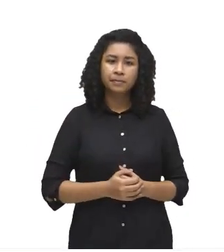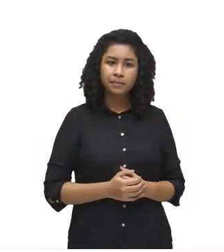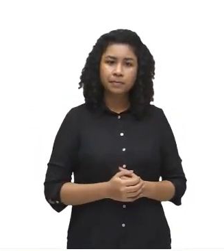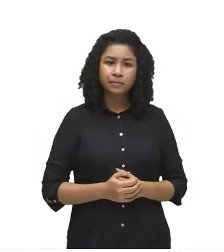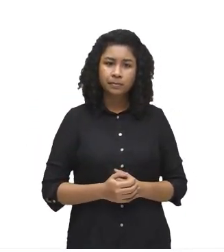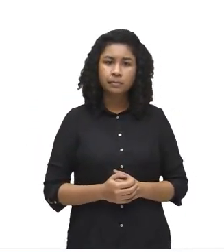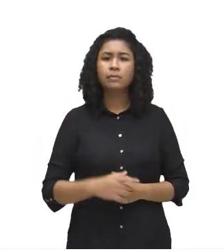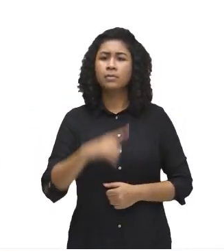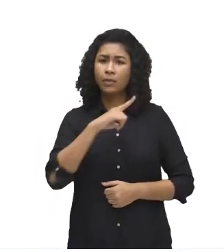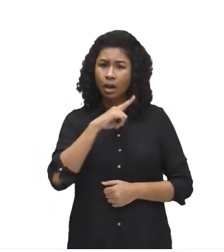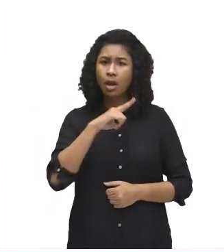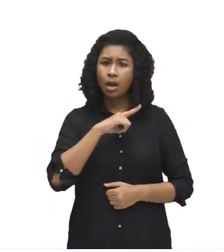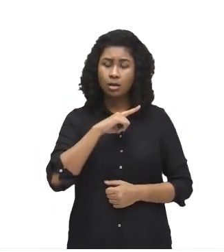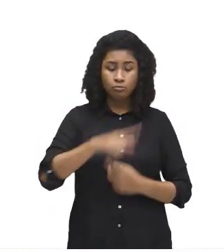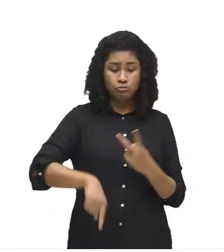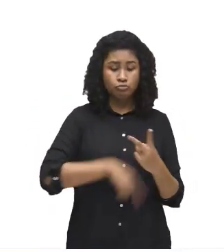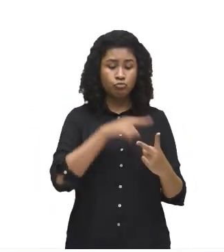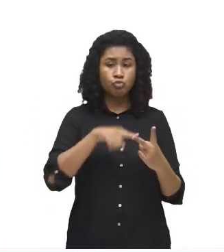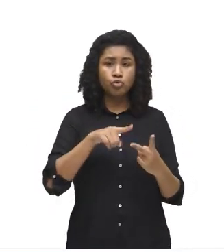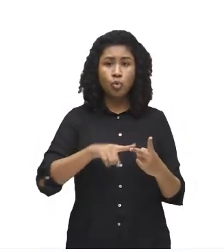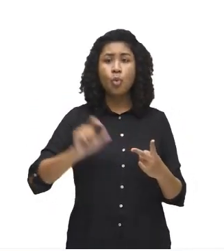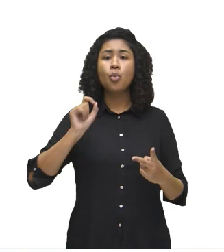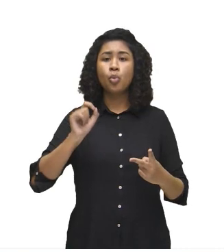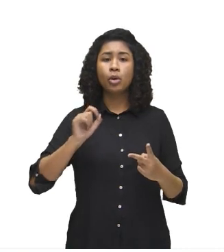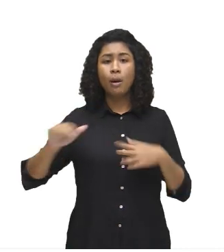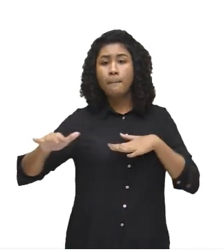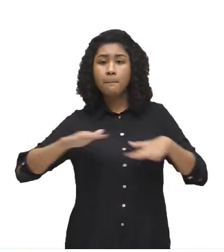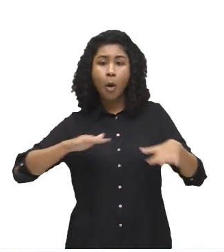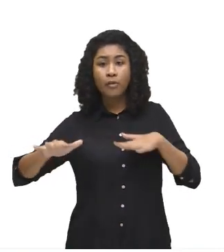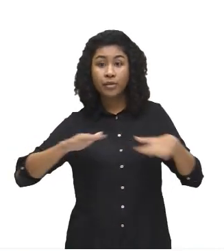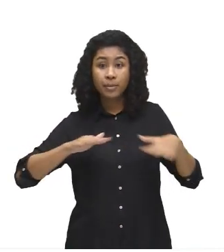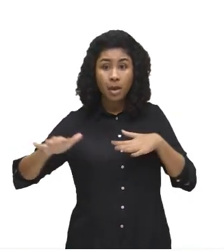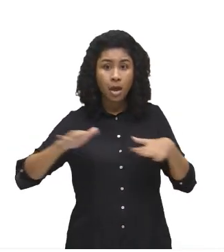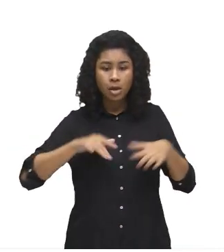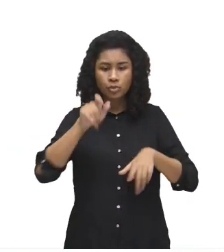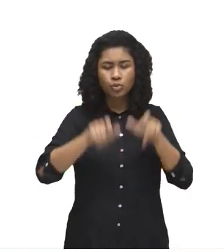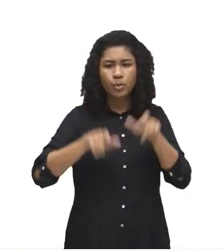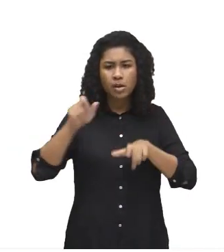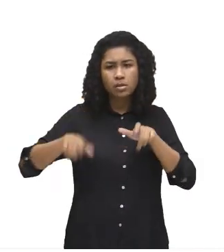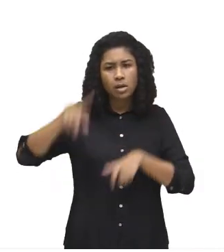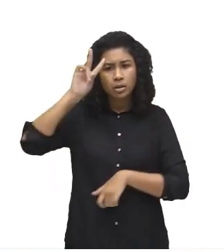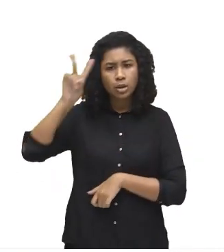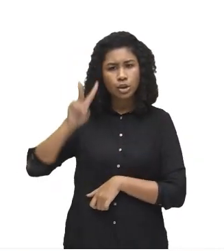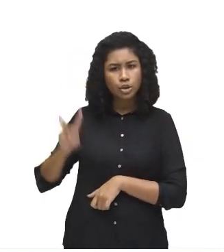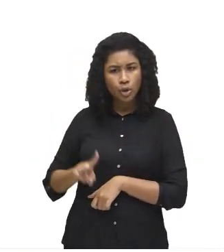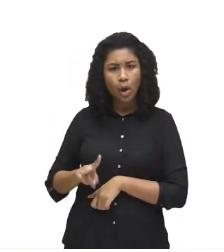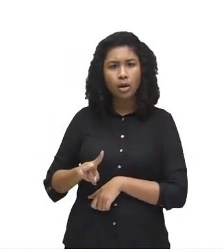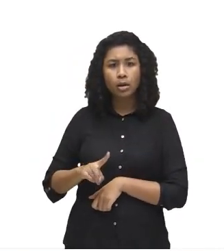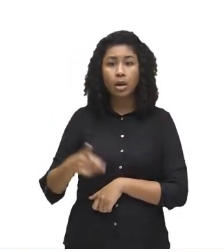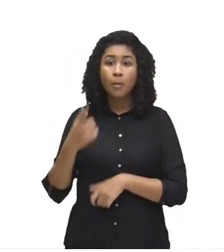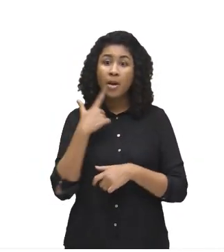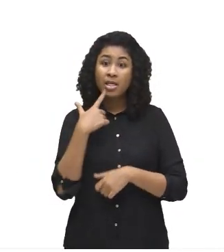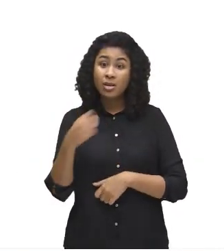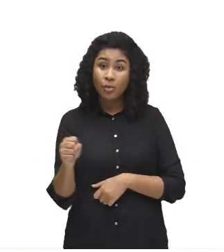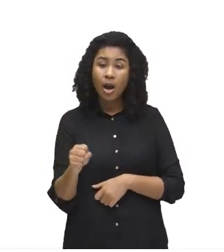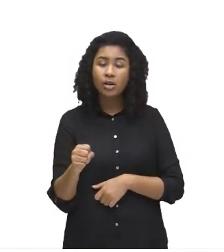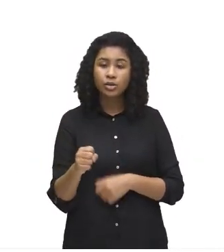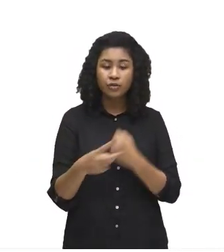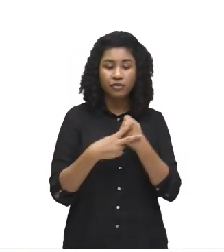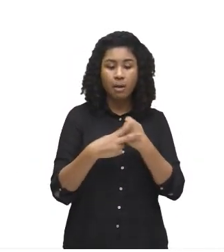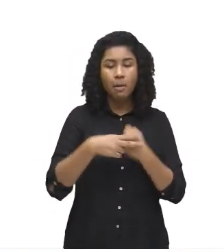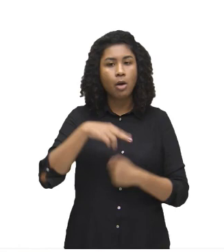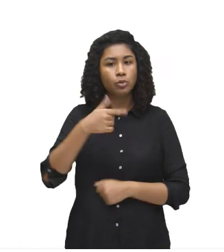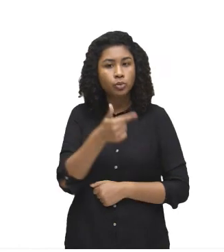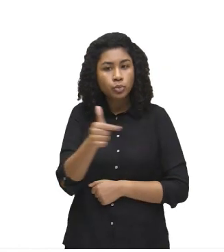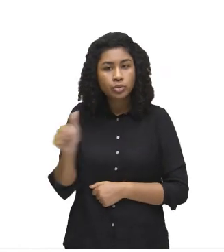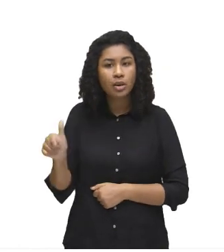delas. Existe também o outro movimento das personagens que indica a linguagem não verbal. Então, quando isso acontece,